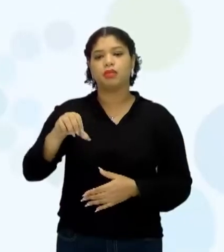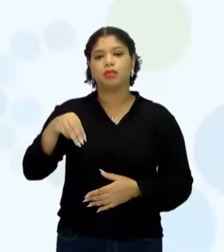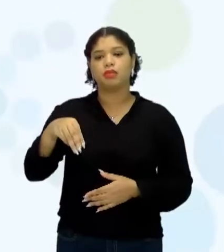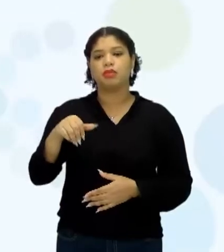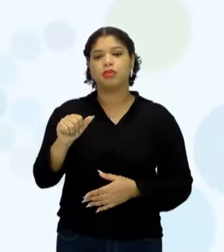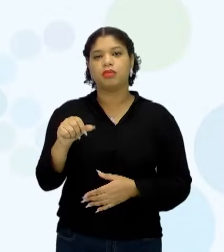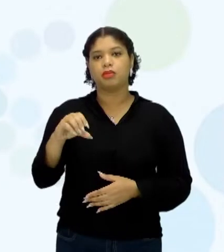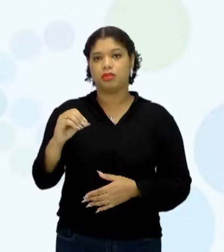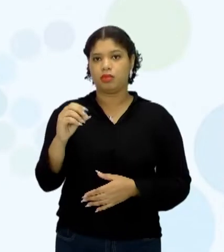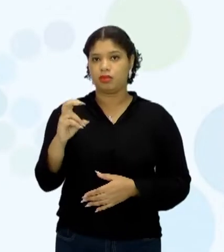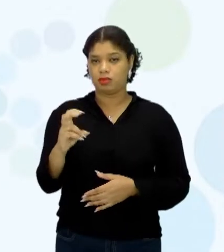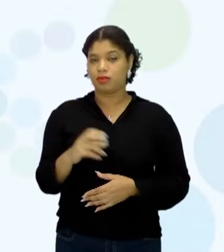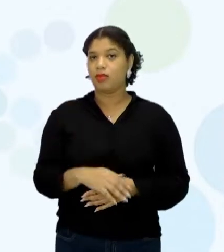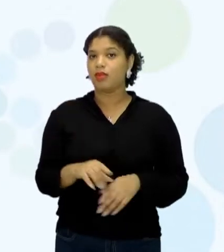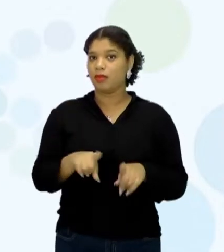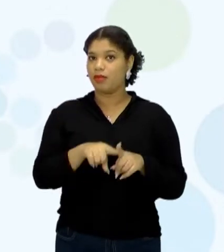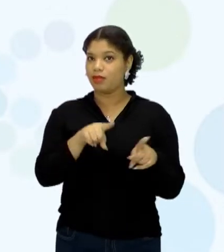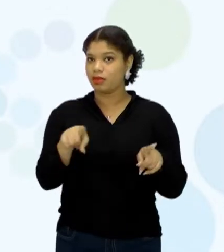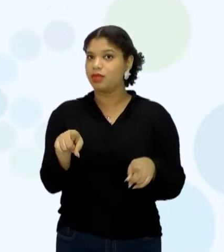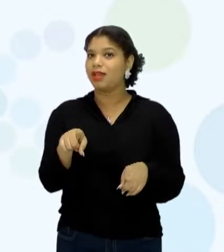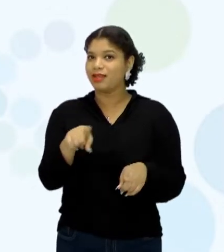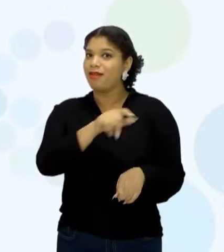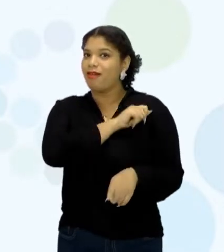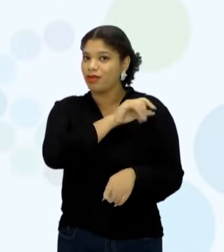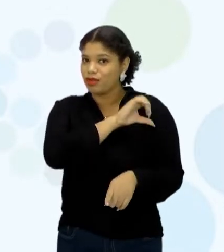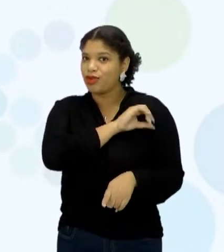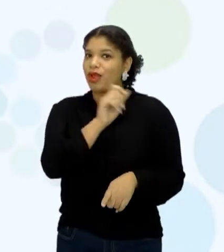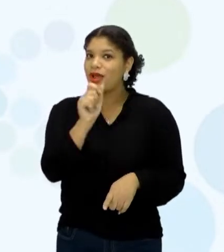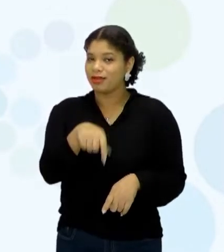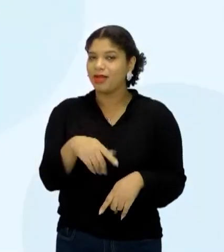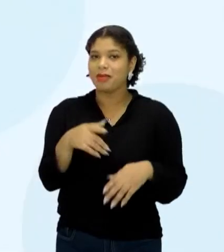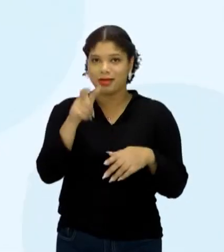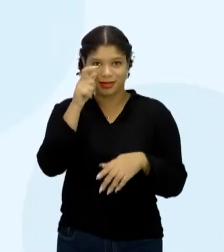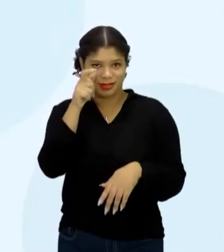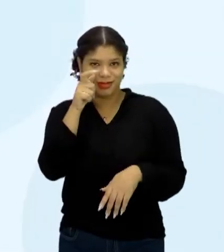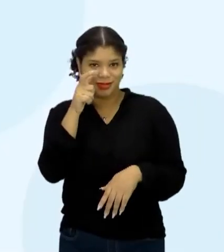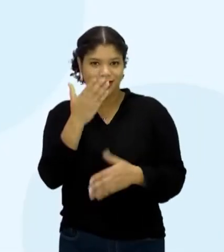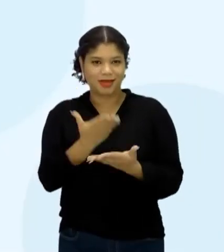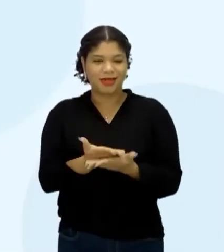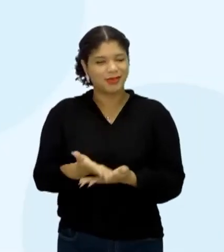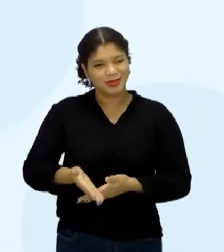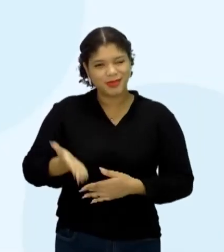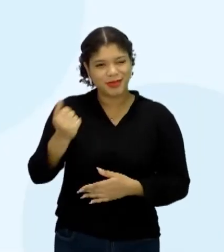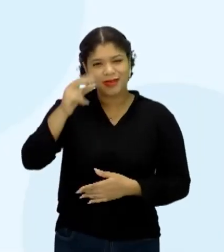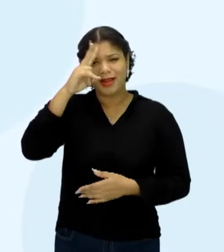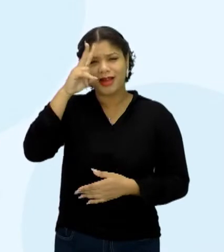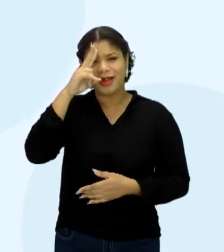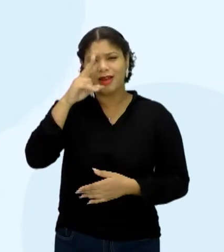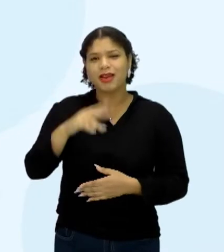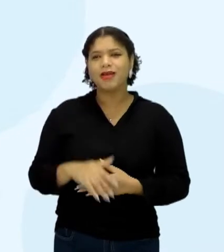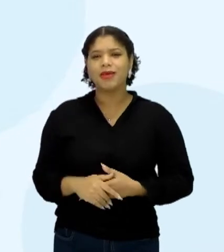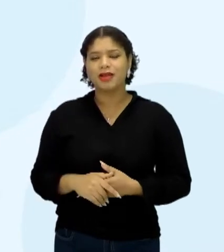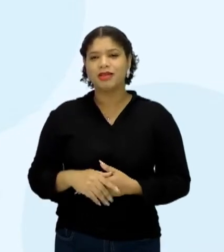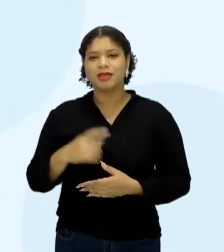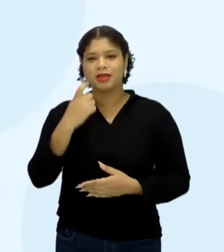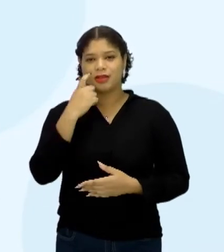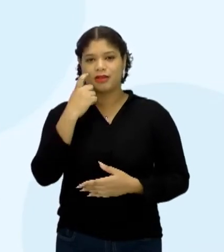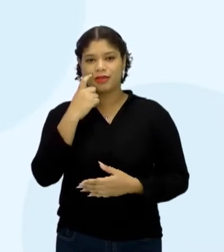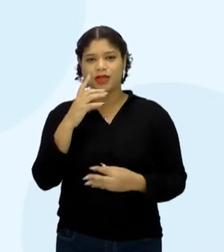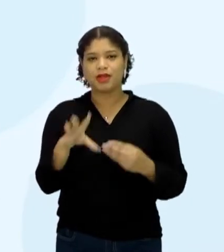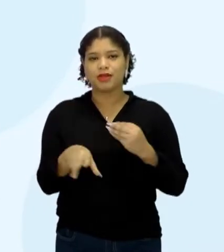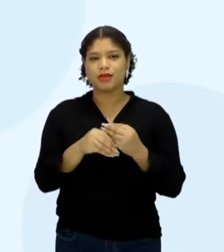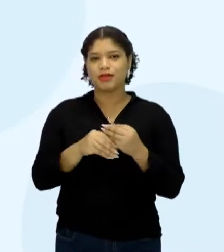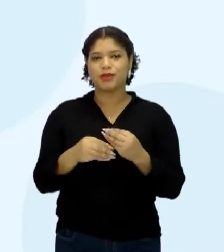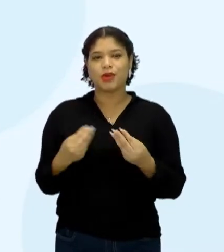EF09MA05. Aproveita para convidar os alunos do nono ano para assistir minha aula também, tá bom? Combinado. Então, vamos relembrar um pouquinho aí de porcentagem, de acréscimo. Ah,